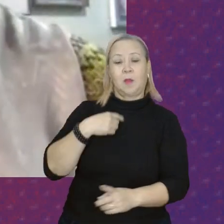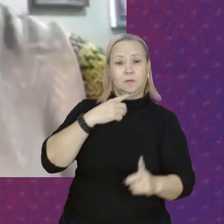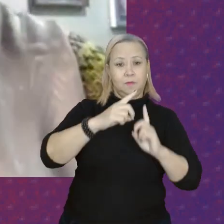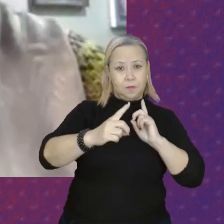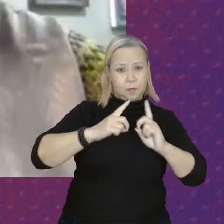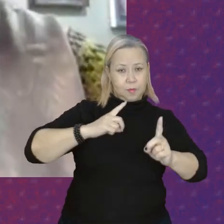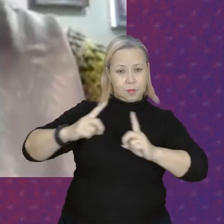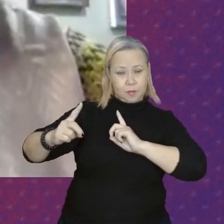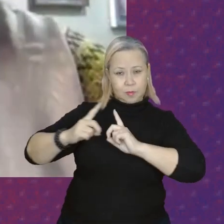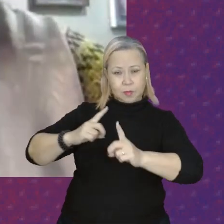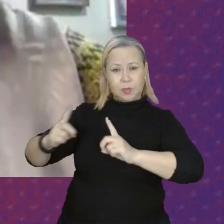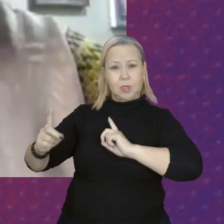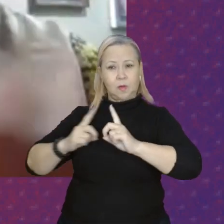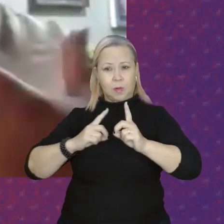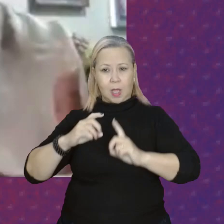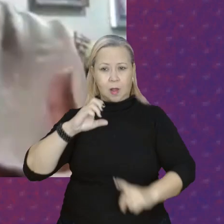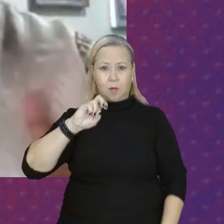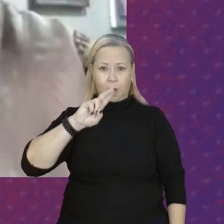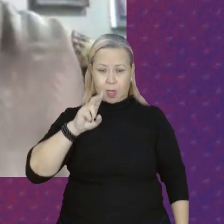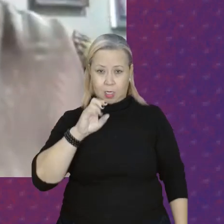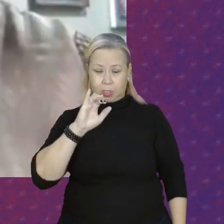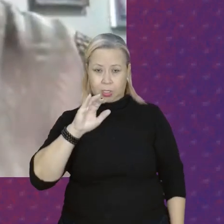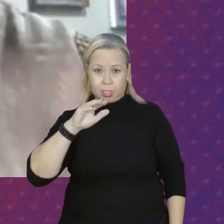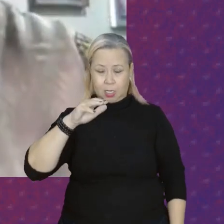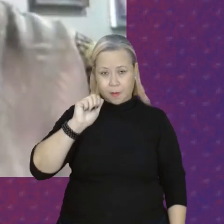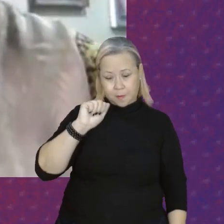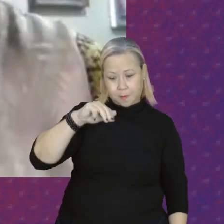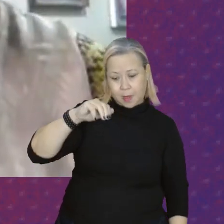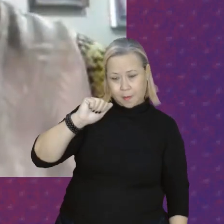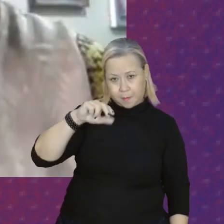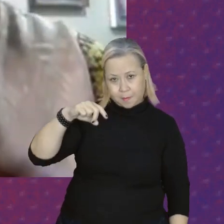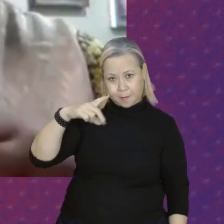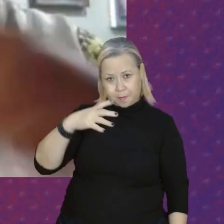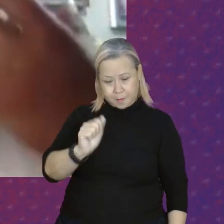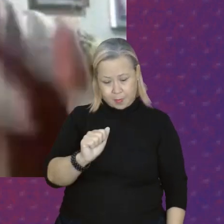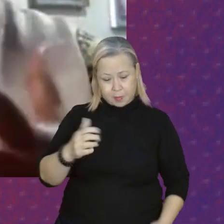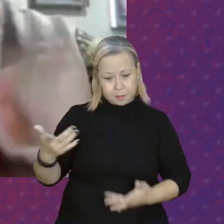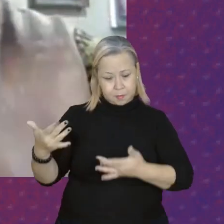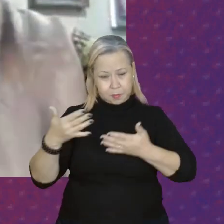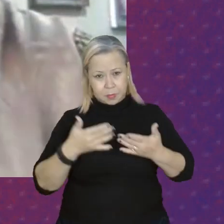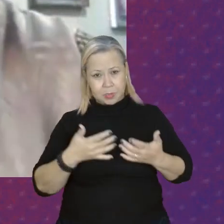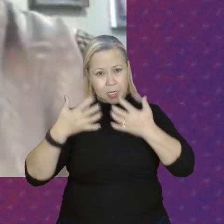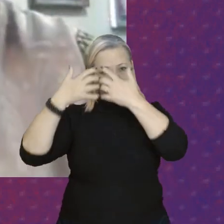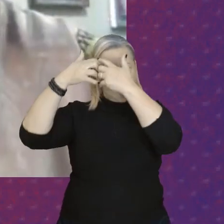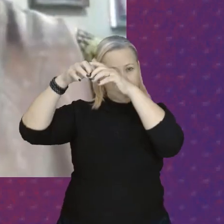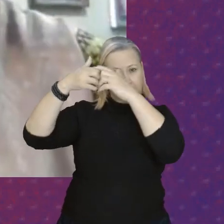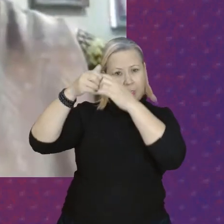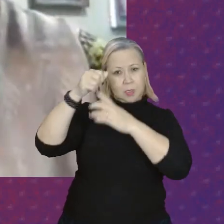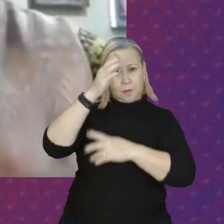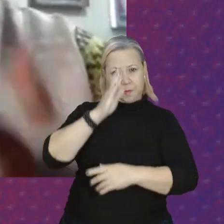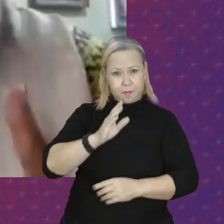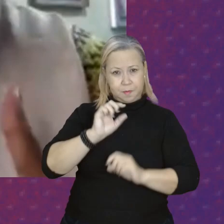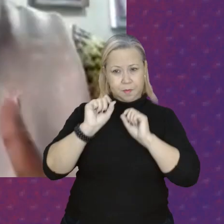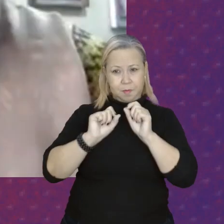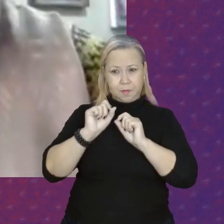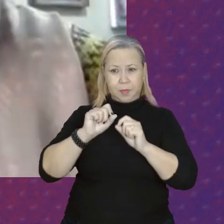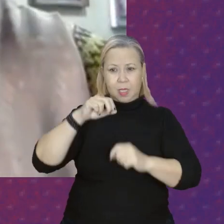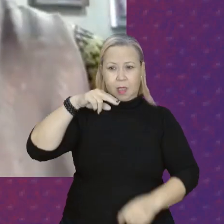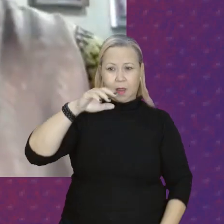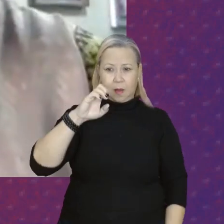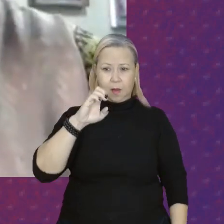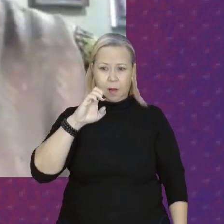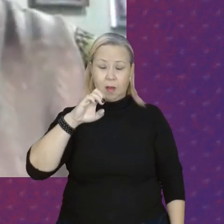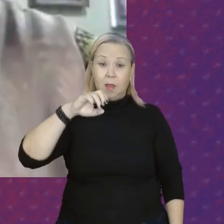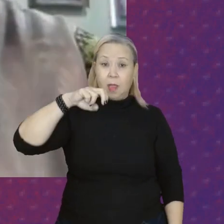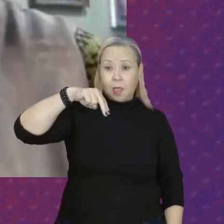com a Chimamanda, né, e trazer aqui um pensador brasileiro, que é o Nego Bispo, né?